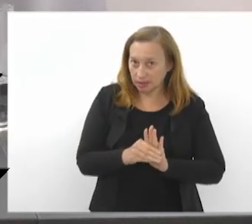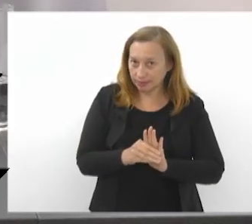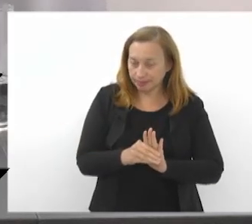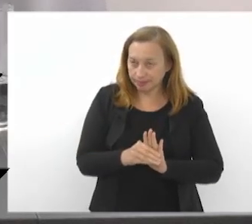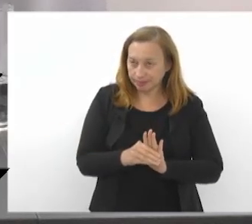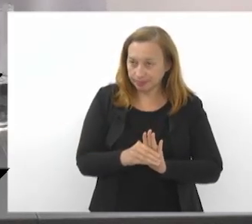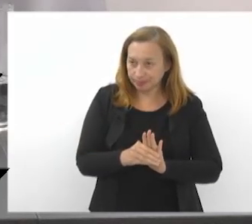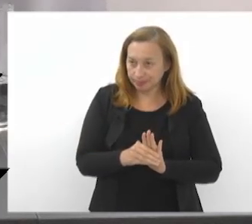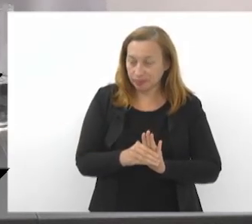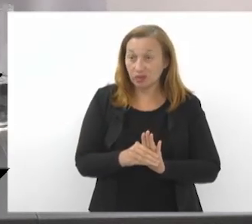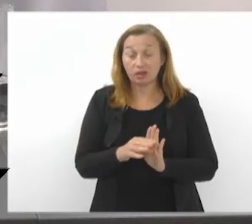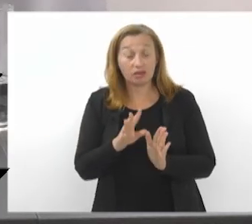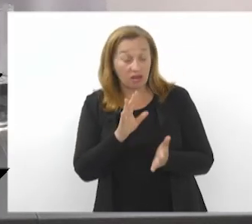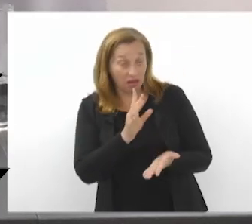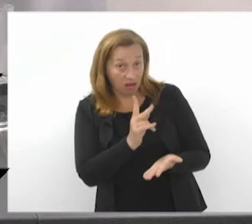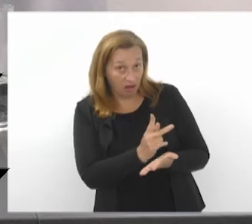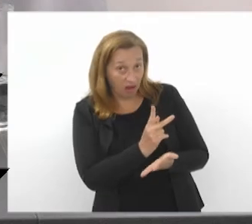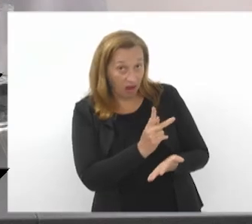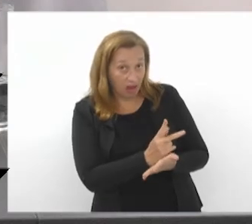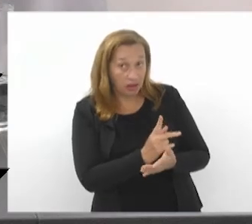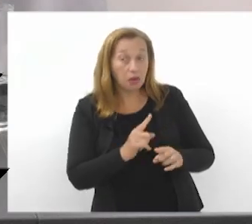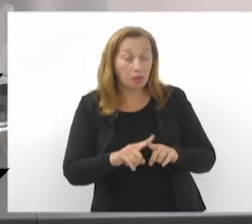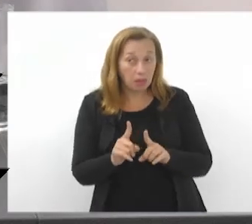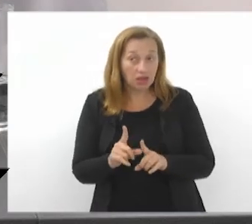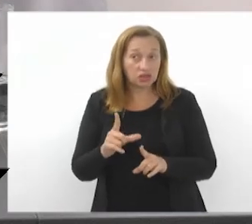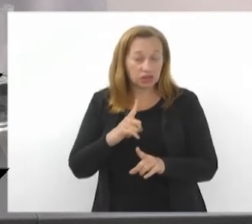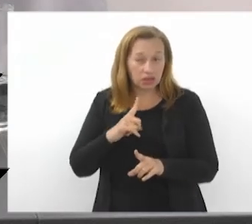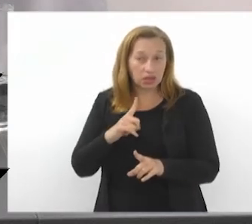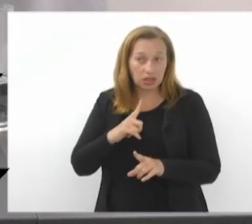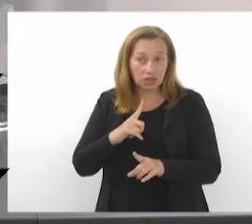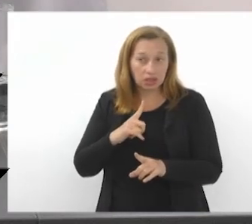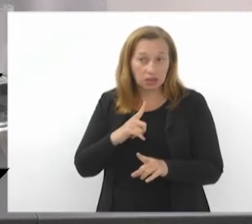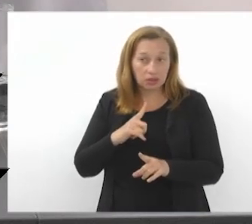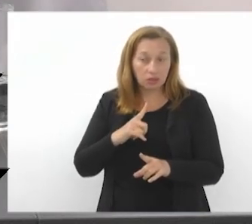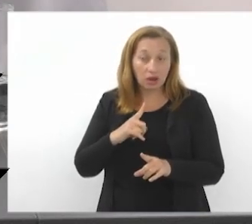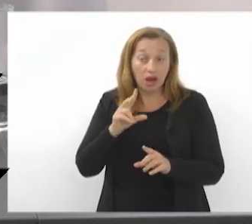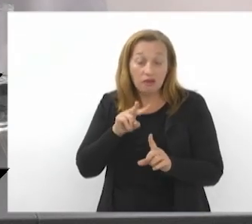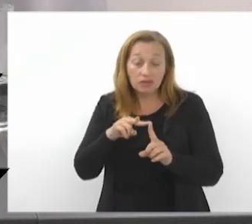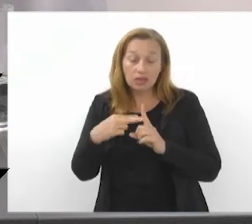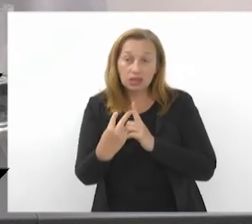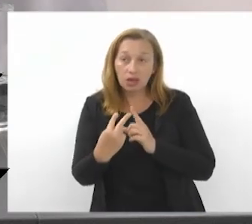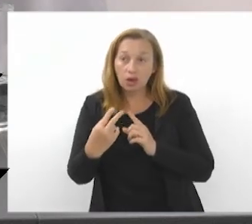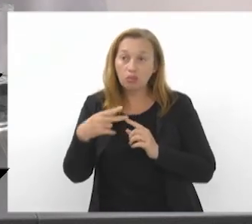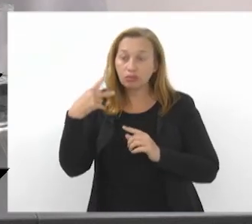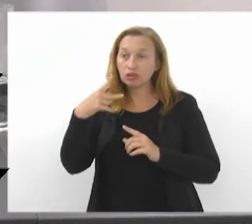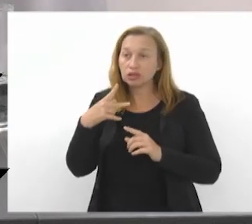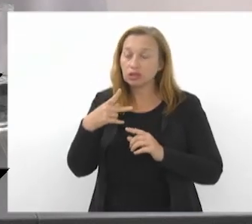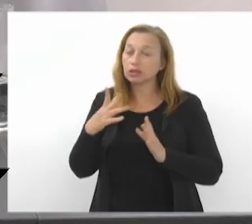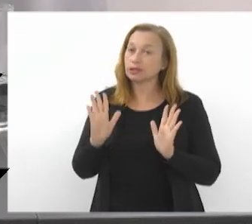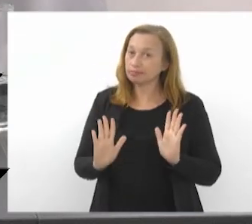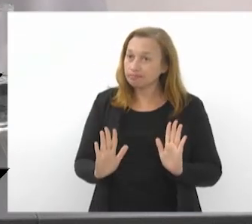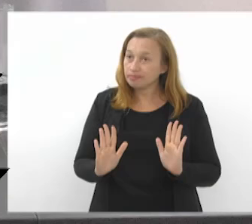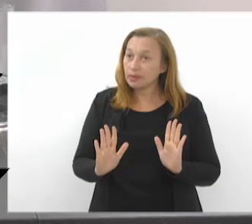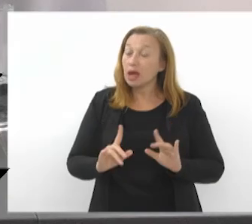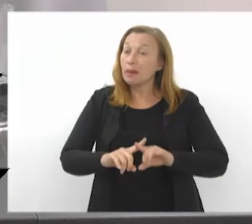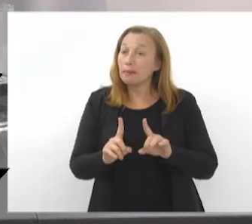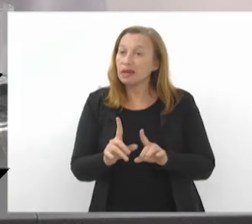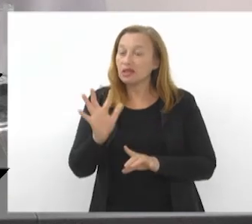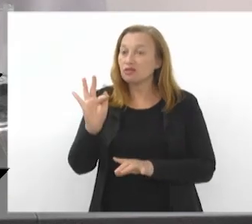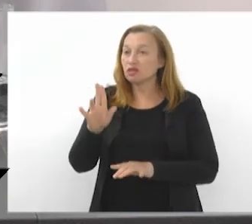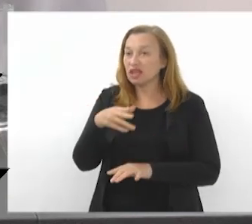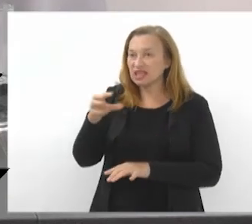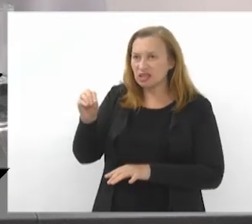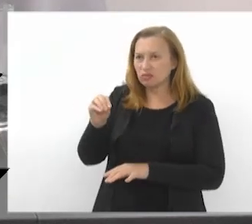na forma ilegal, mas teria até um pano de fundo político que caberia um embate. Mas a Fundação de